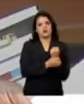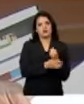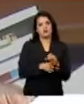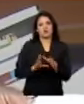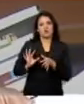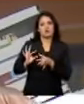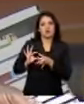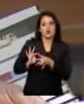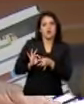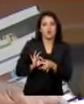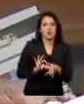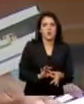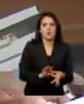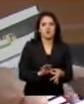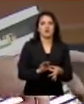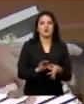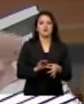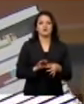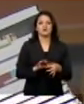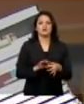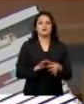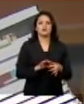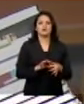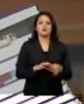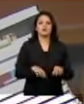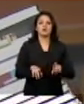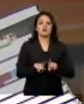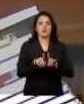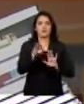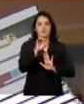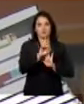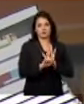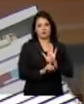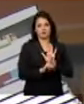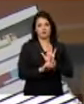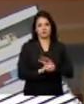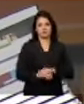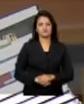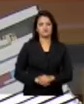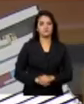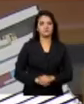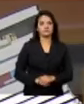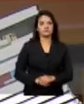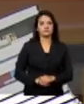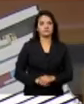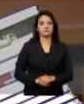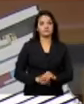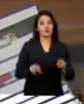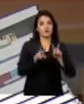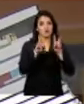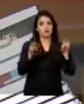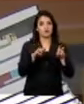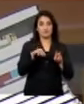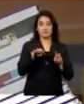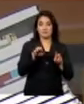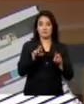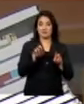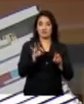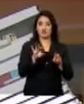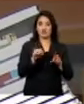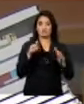coerência e previsibilidade do direito. Relativo ao mérito,